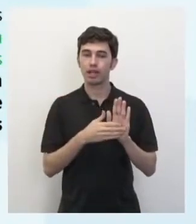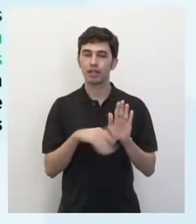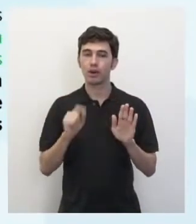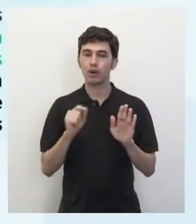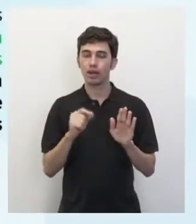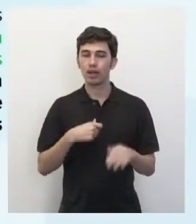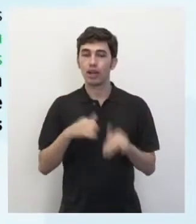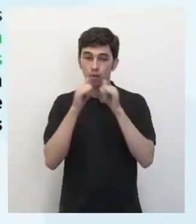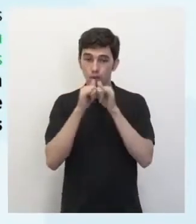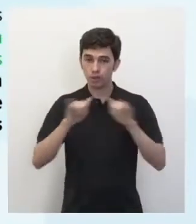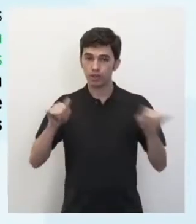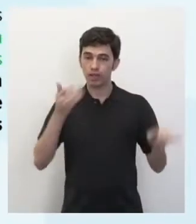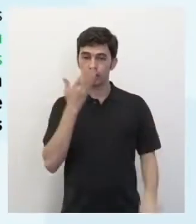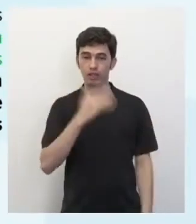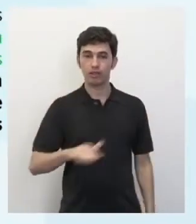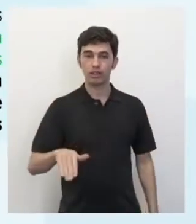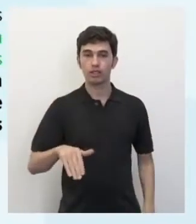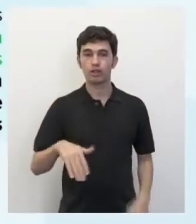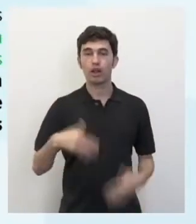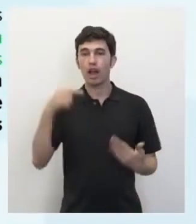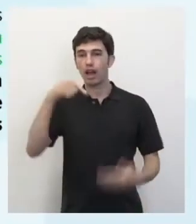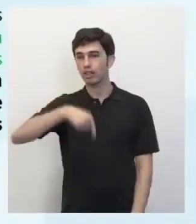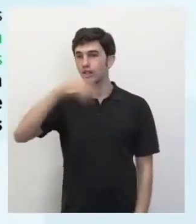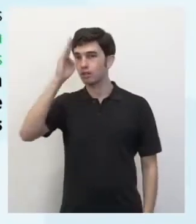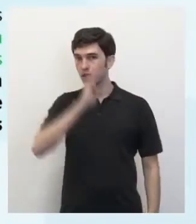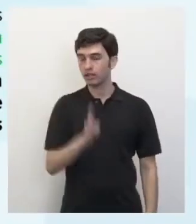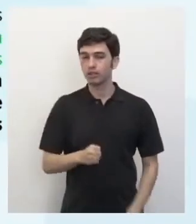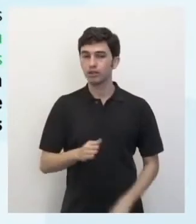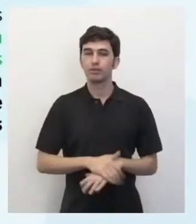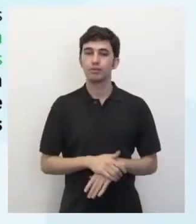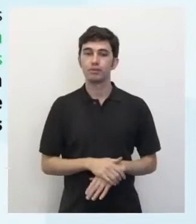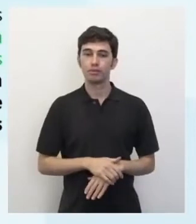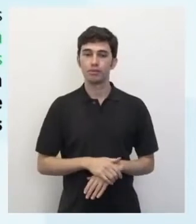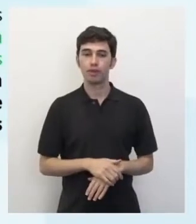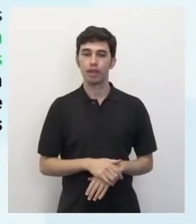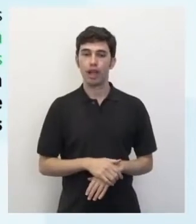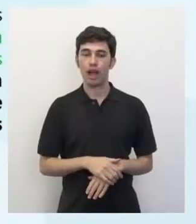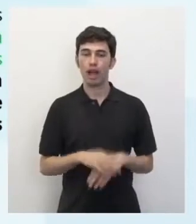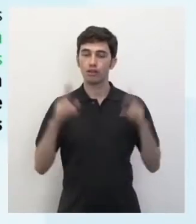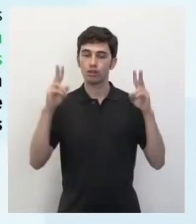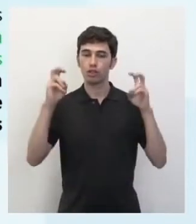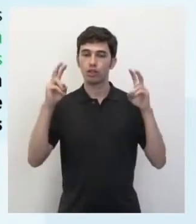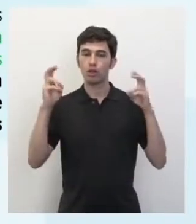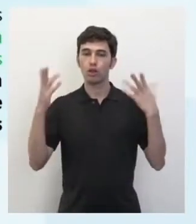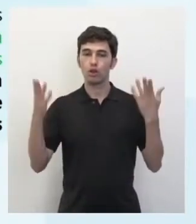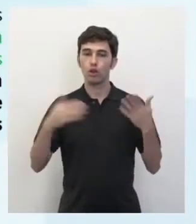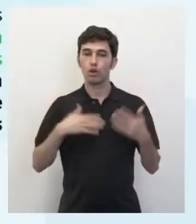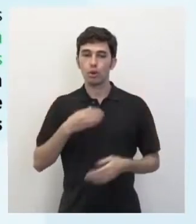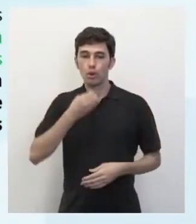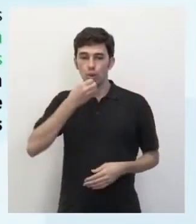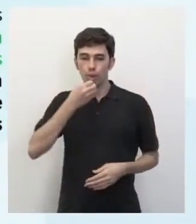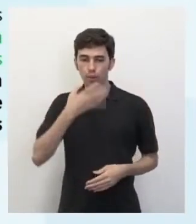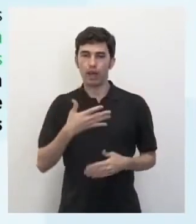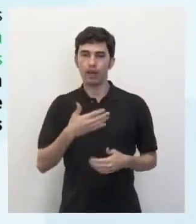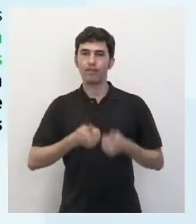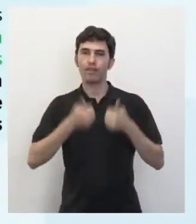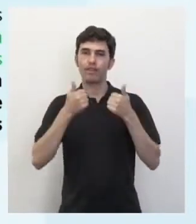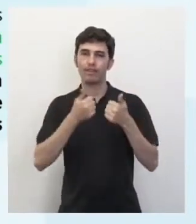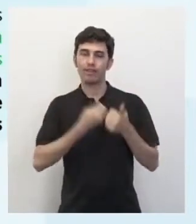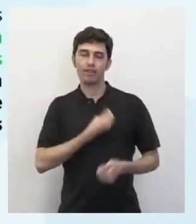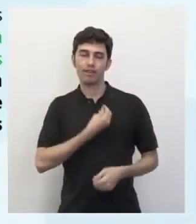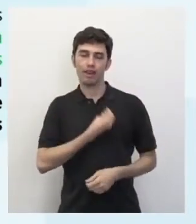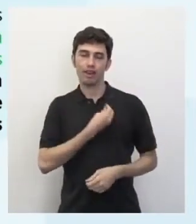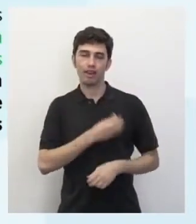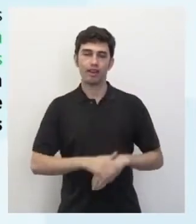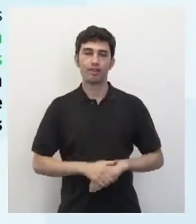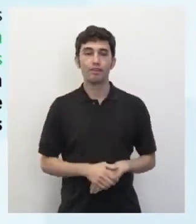Publicidade infantil em questão no Brasil. Título, Por um Bem Viver. O ornamento da vida está